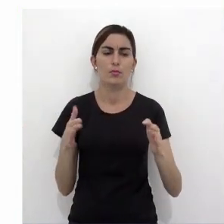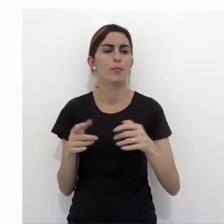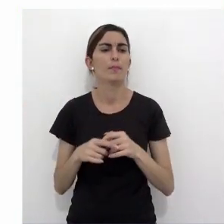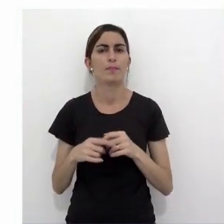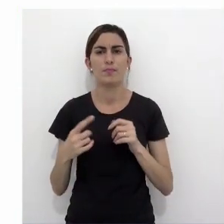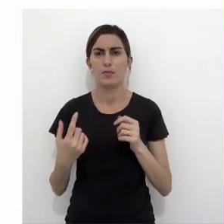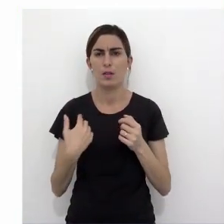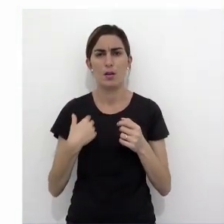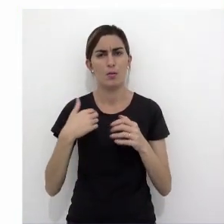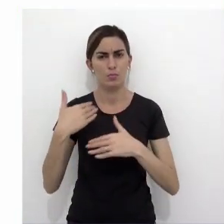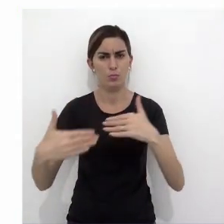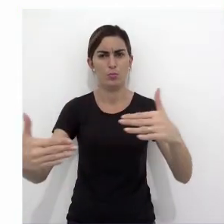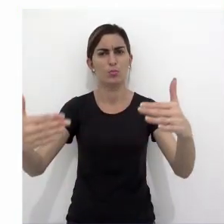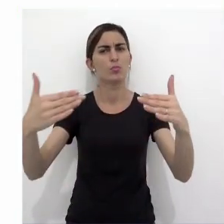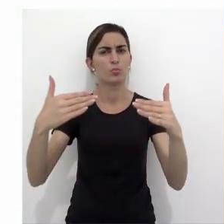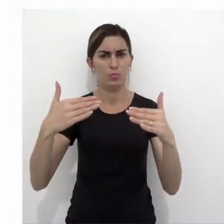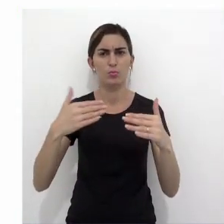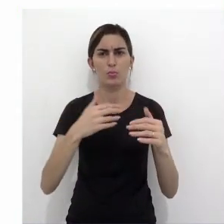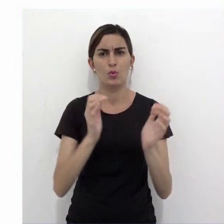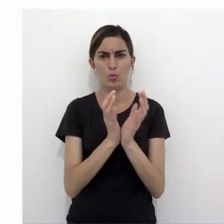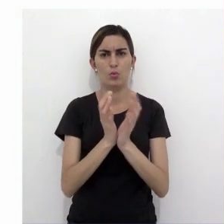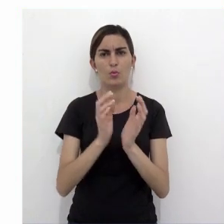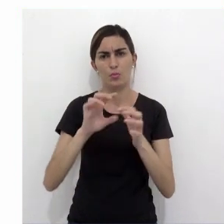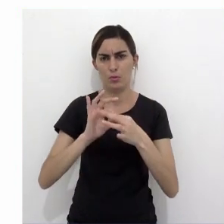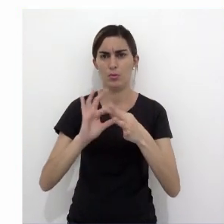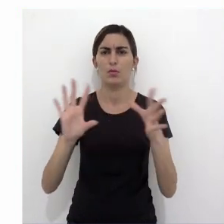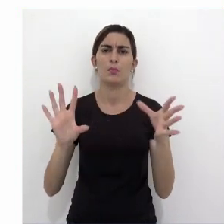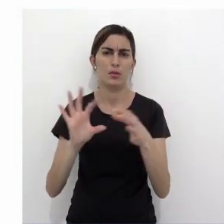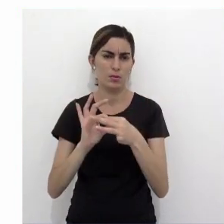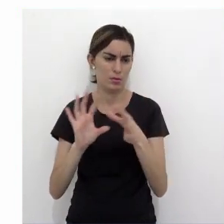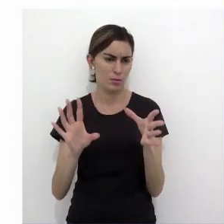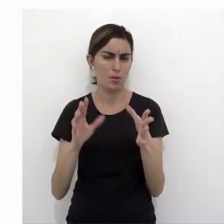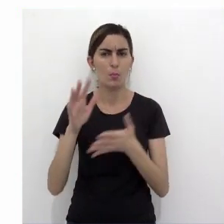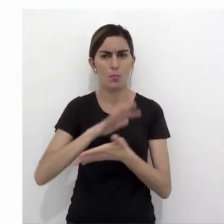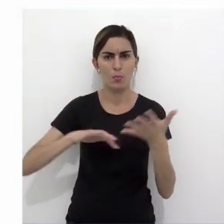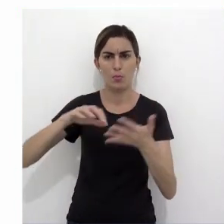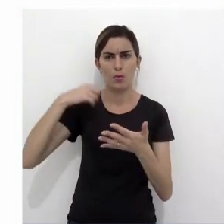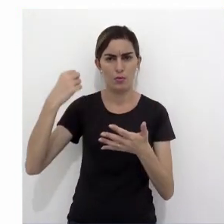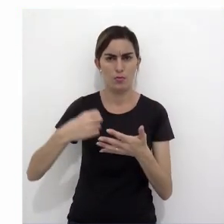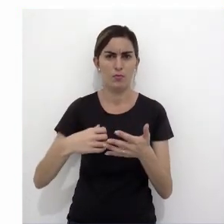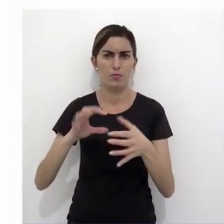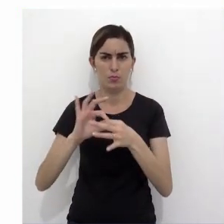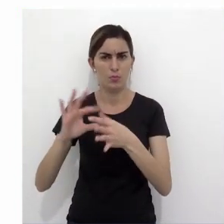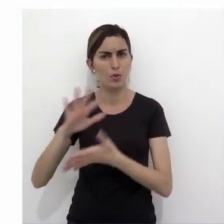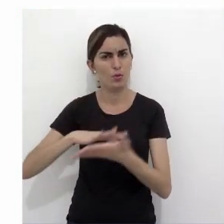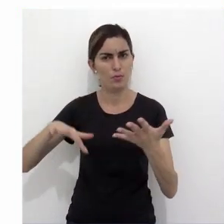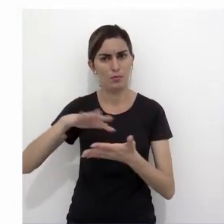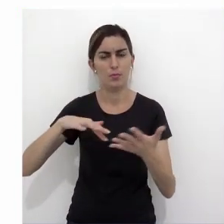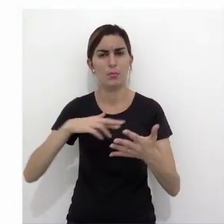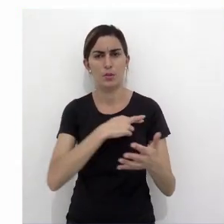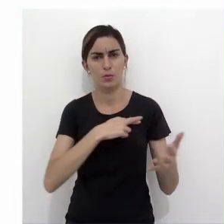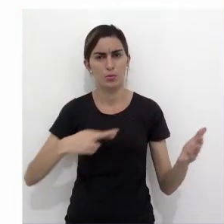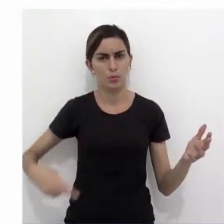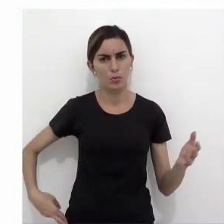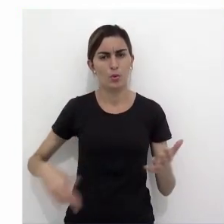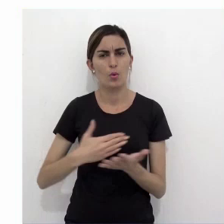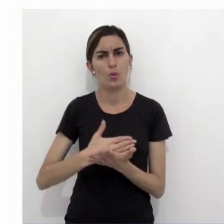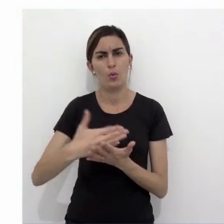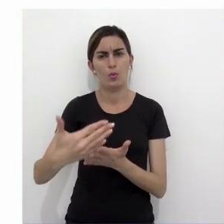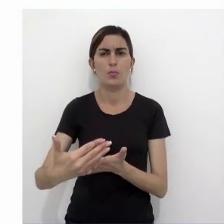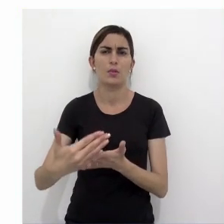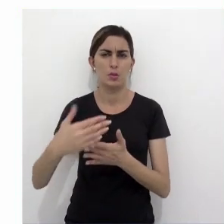dissidência radical do Partido Liberal. Daí, esse movimento republicano, ele começar, né, com pouca